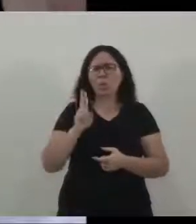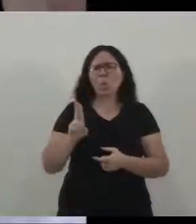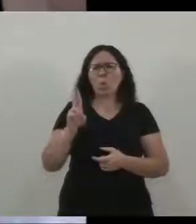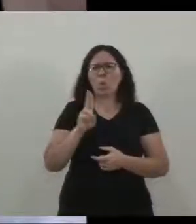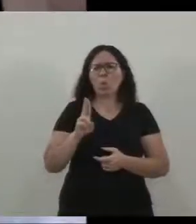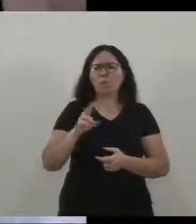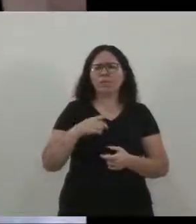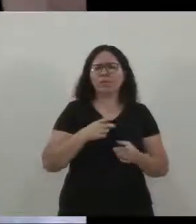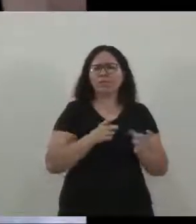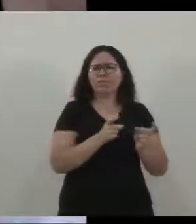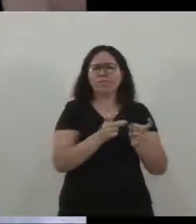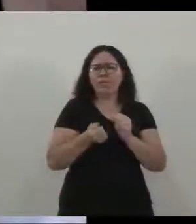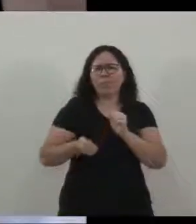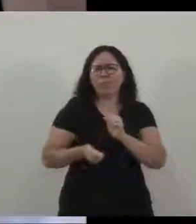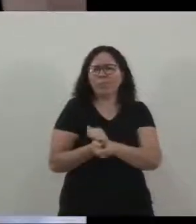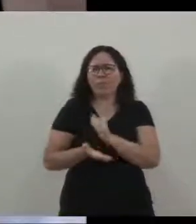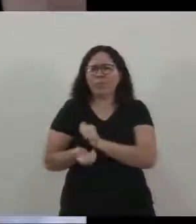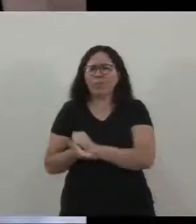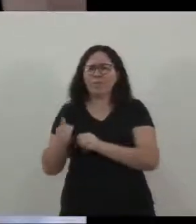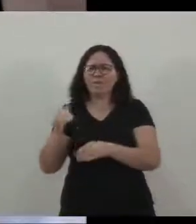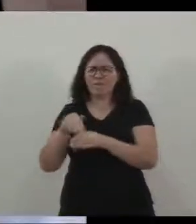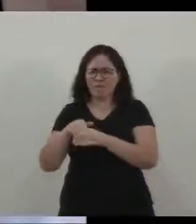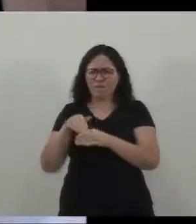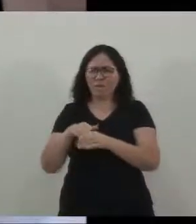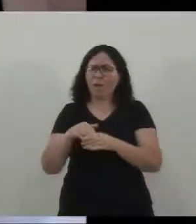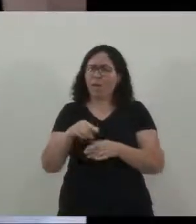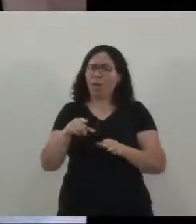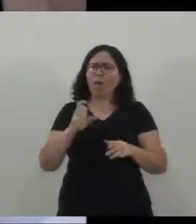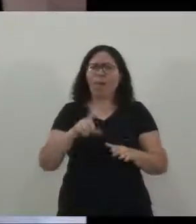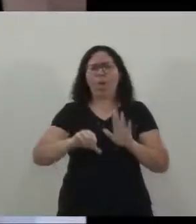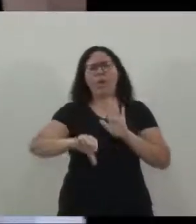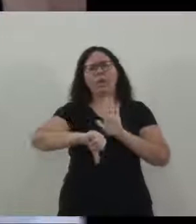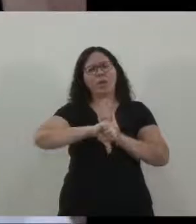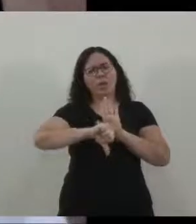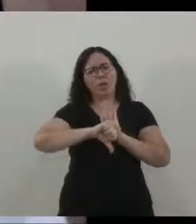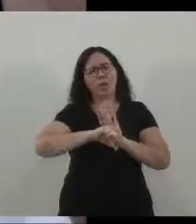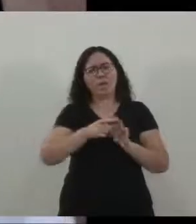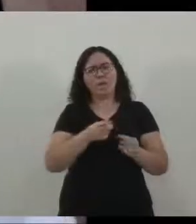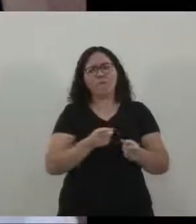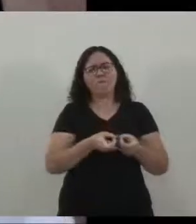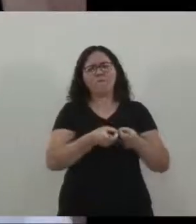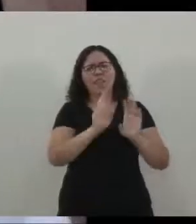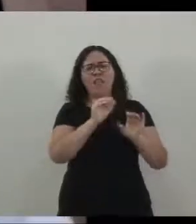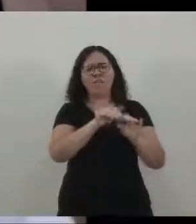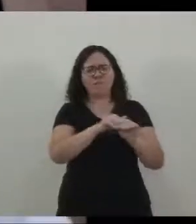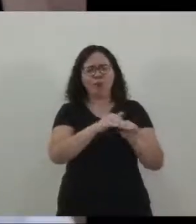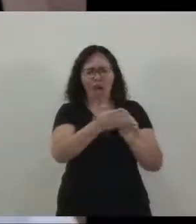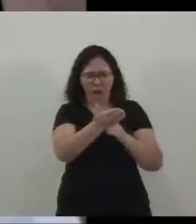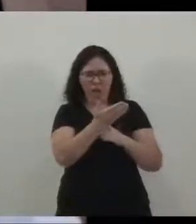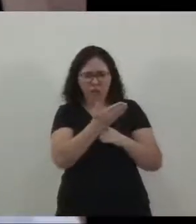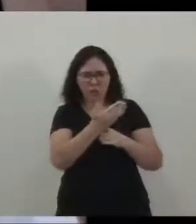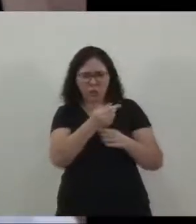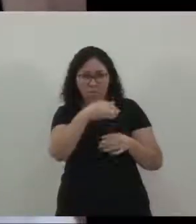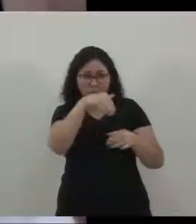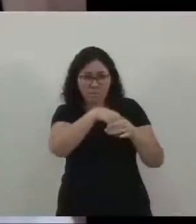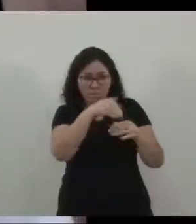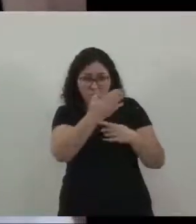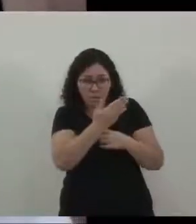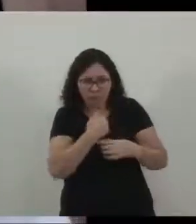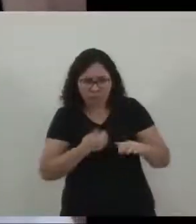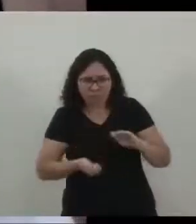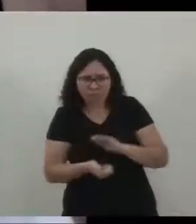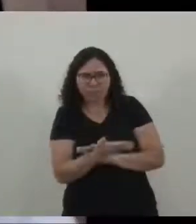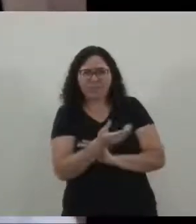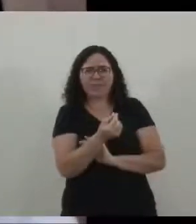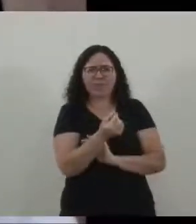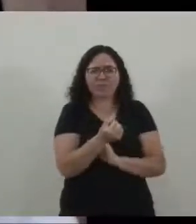de votos. Esse é o nome, né? É um crime eleitoral de compra de votos, que pode levar, segundo o Código Eleitoral,